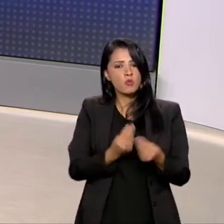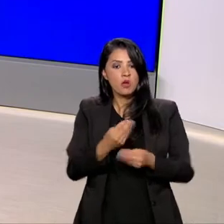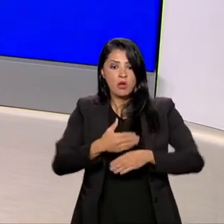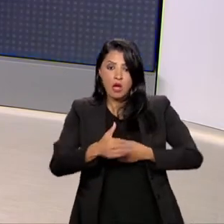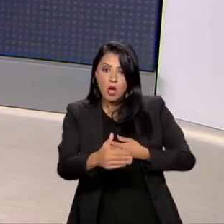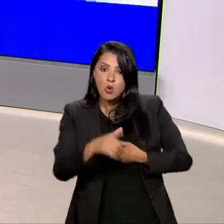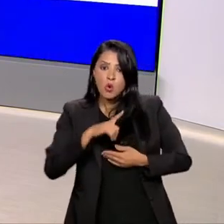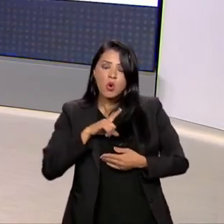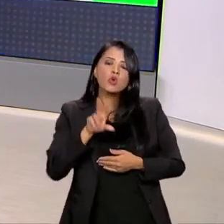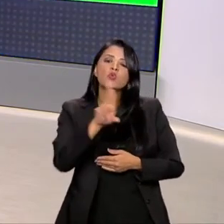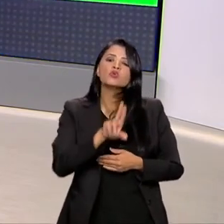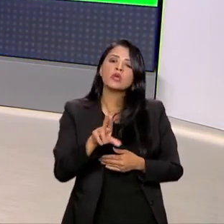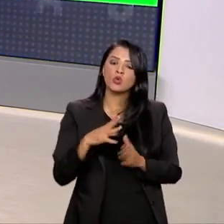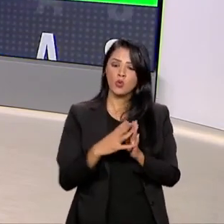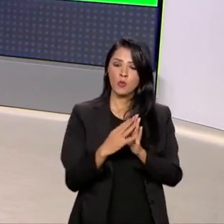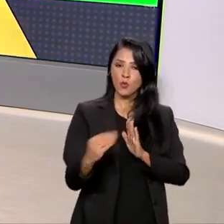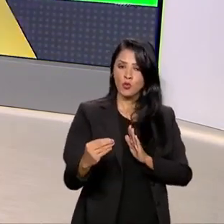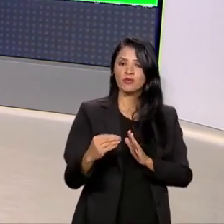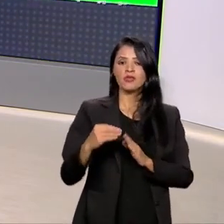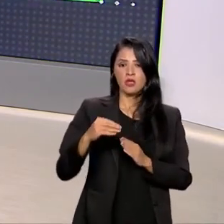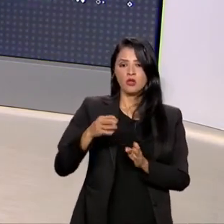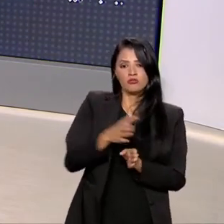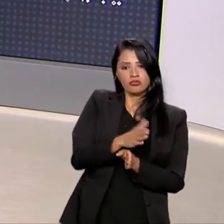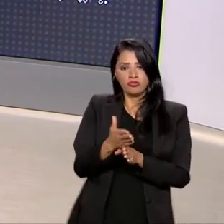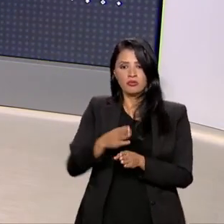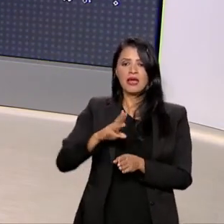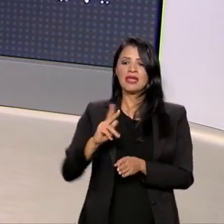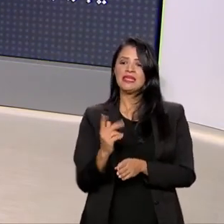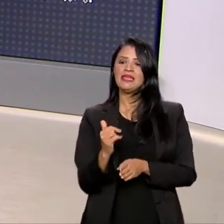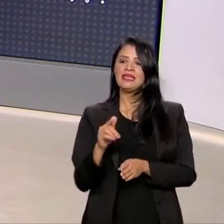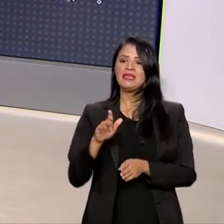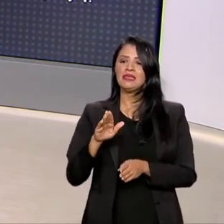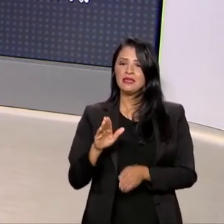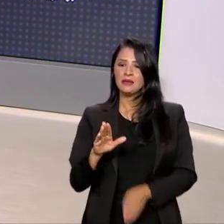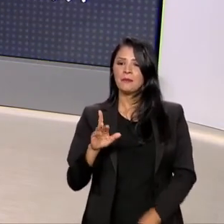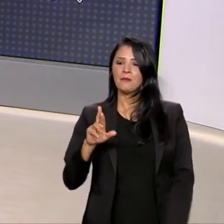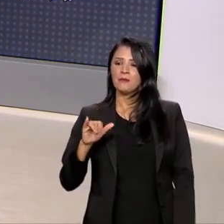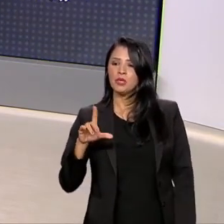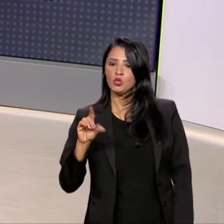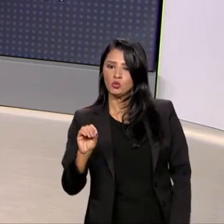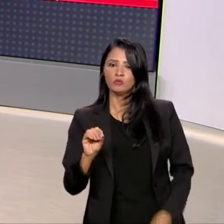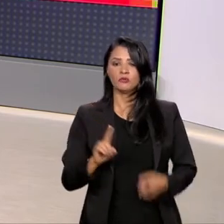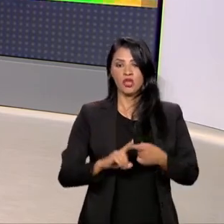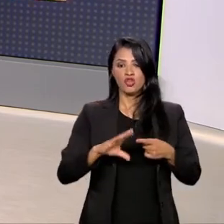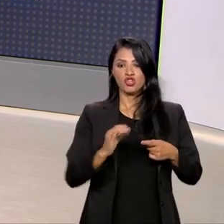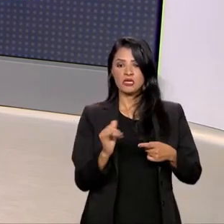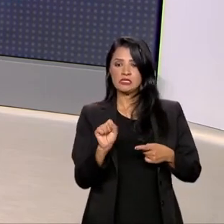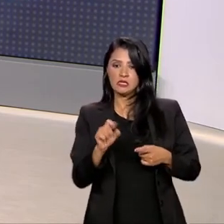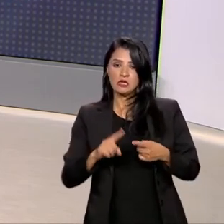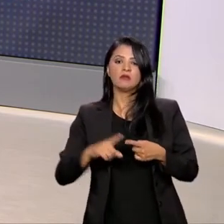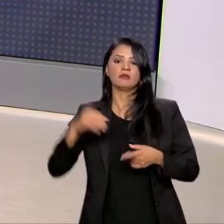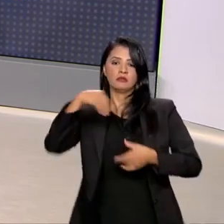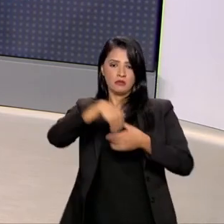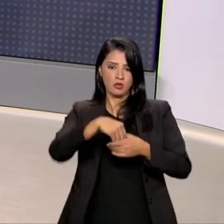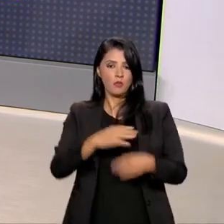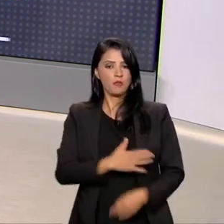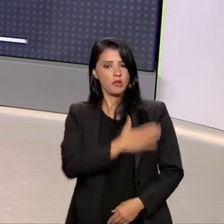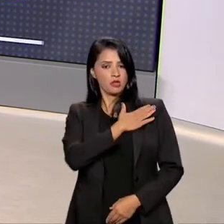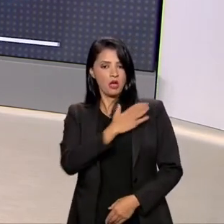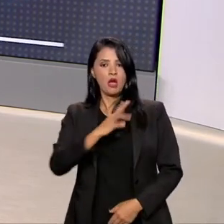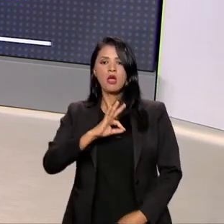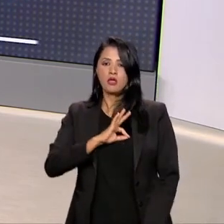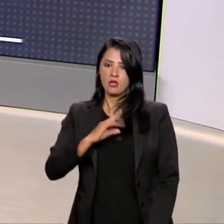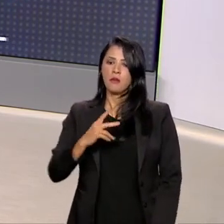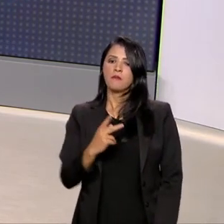agora será adotado um modelo híbrido. O GSI vai ser composto por militares e policiais federais.